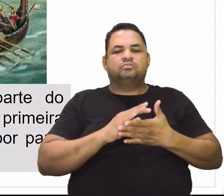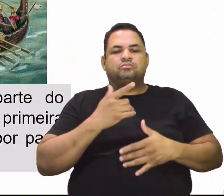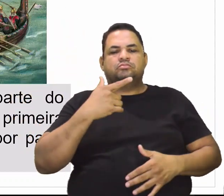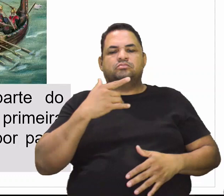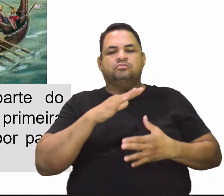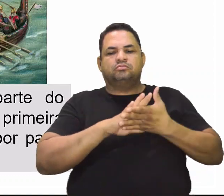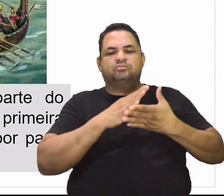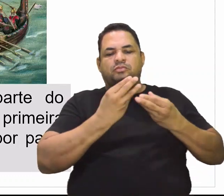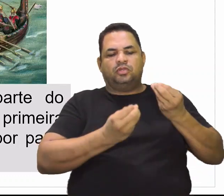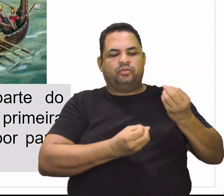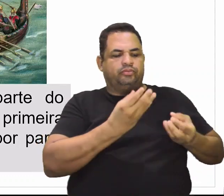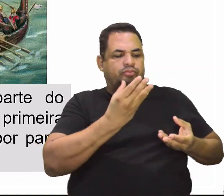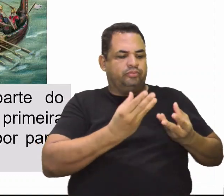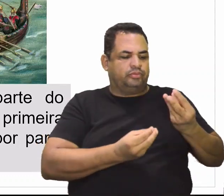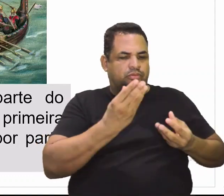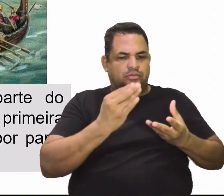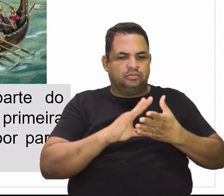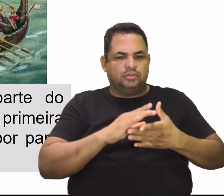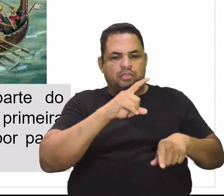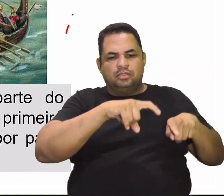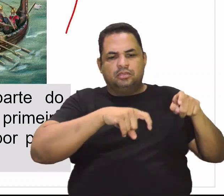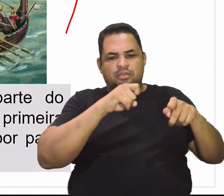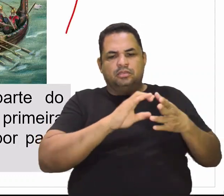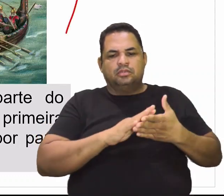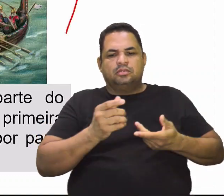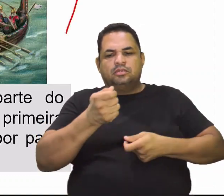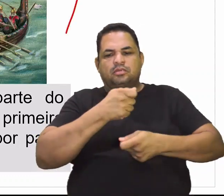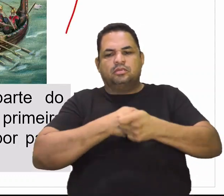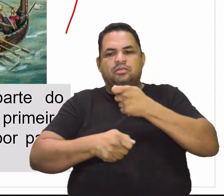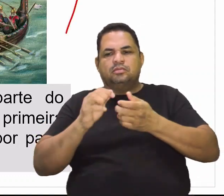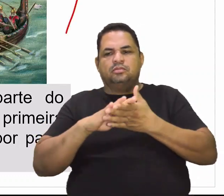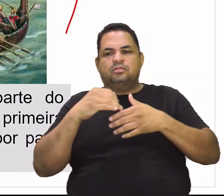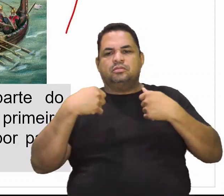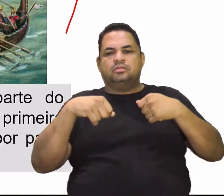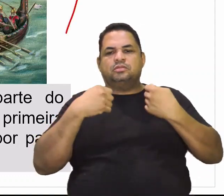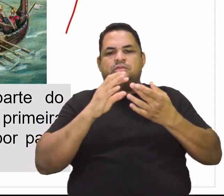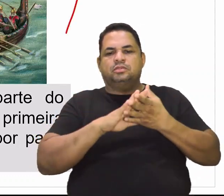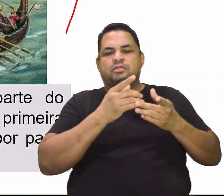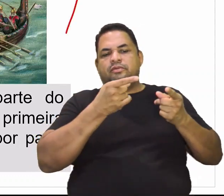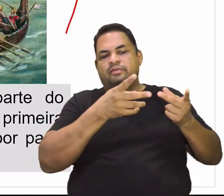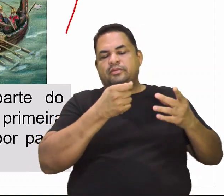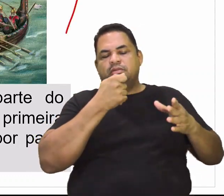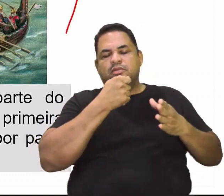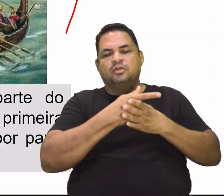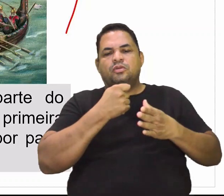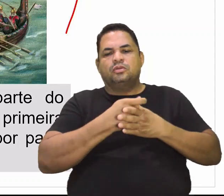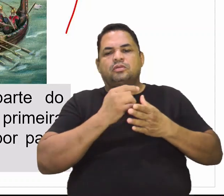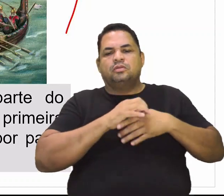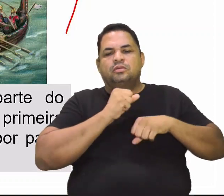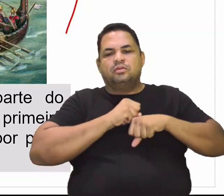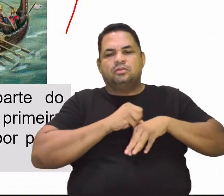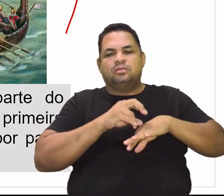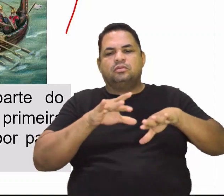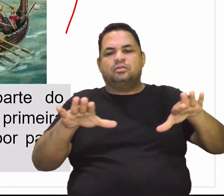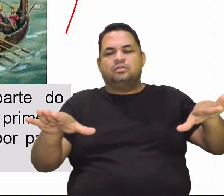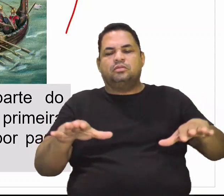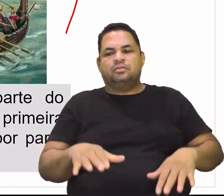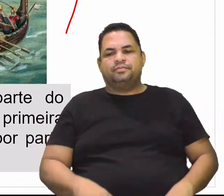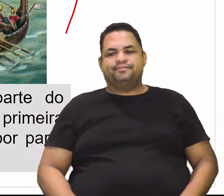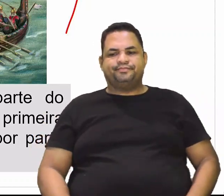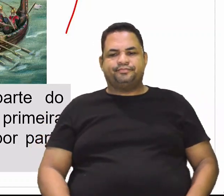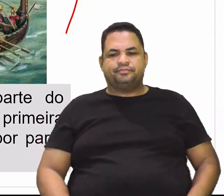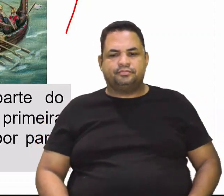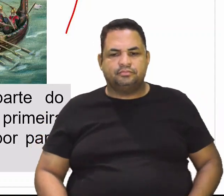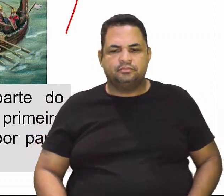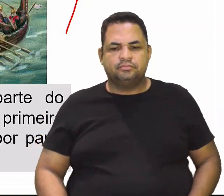terras férteis para a agricultura, então sua economia dependia desse comércio. Sua expansão foi com